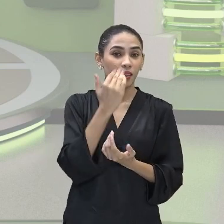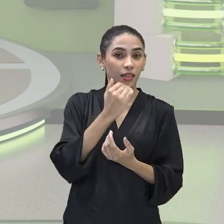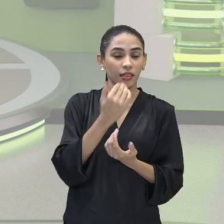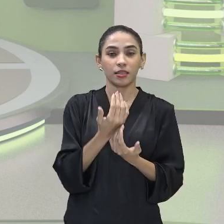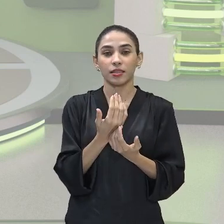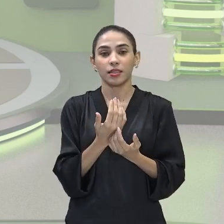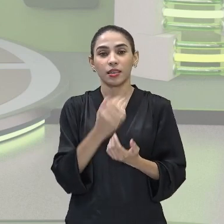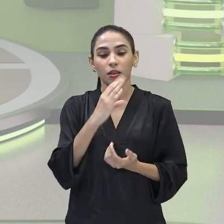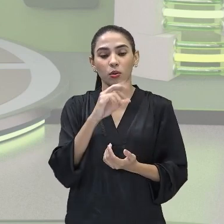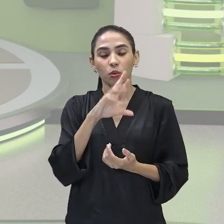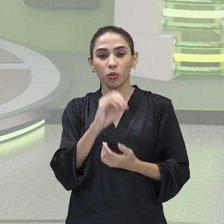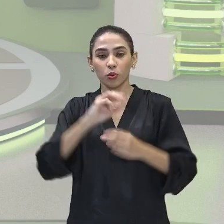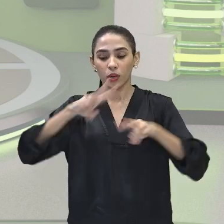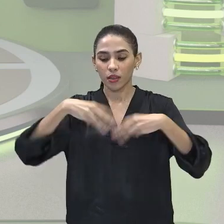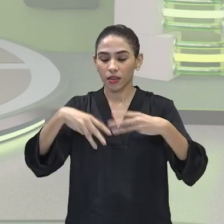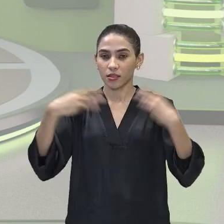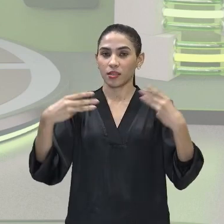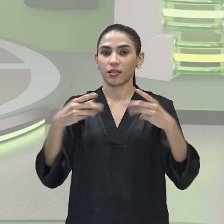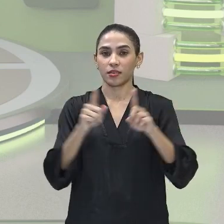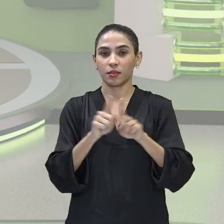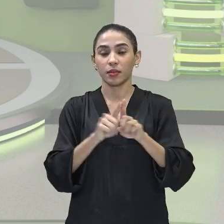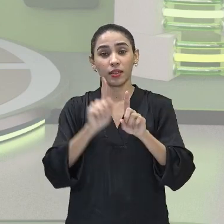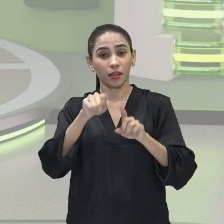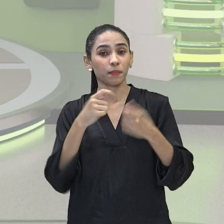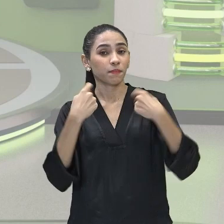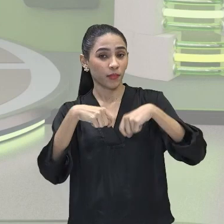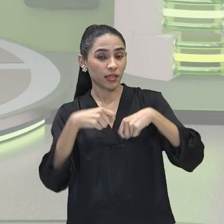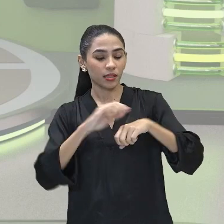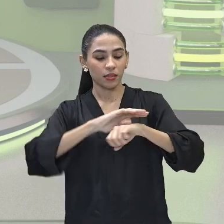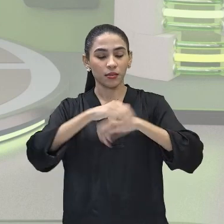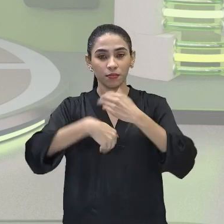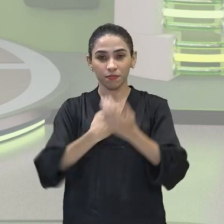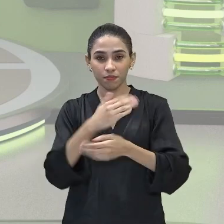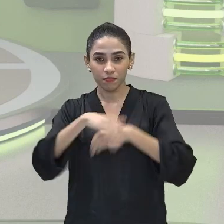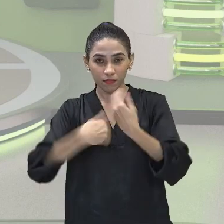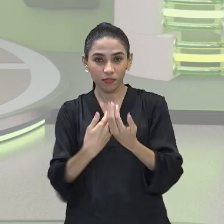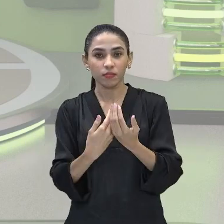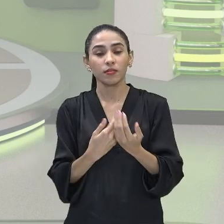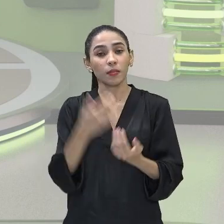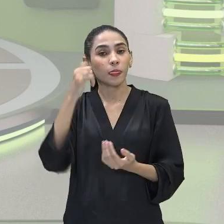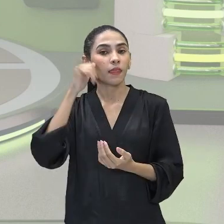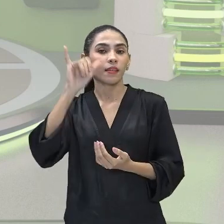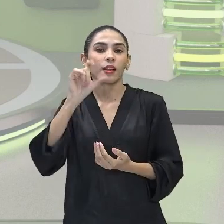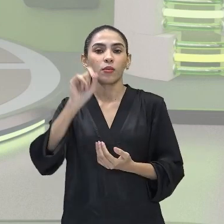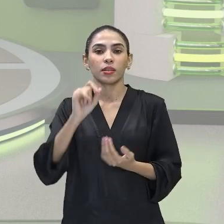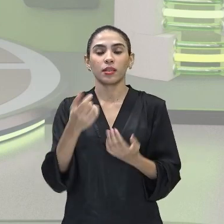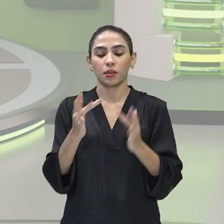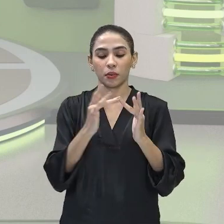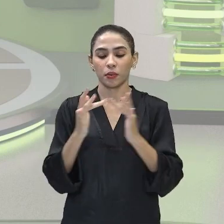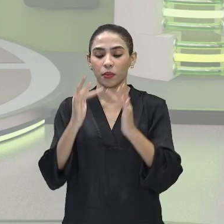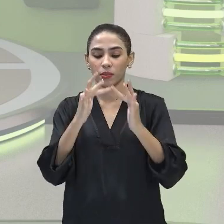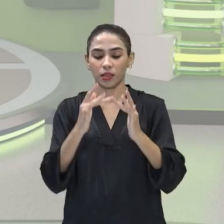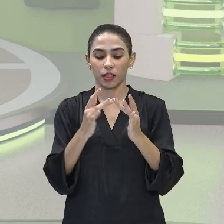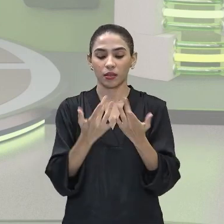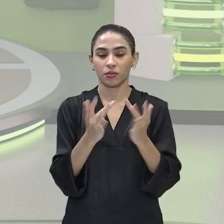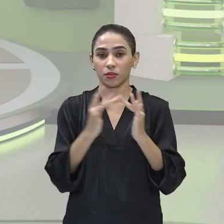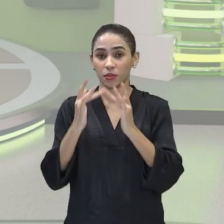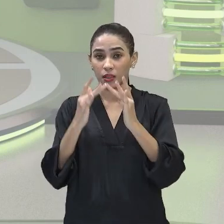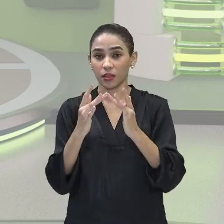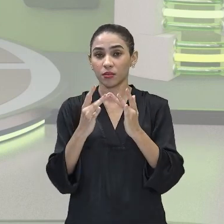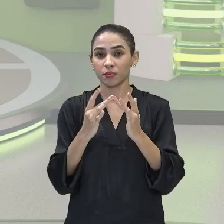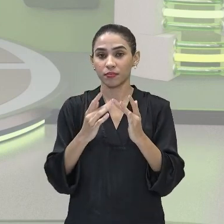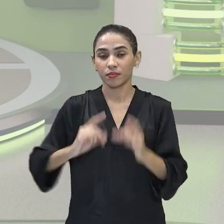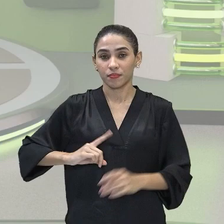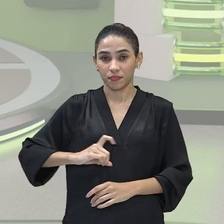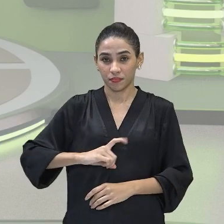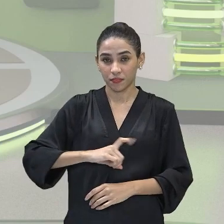crus, como saladas, alface, é preciso higienizar muito bem para evitar esse contágio, né? Essa contaminação ali